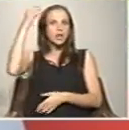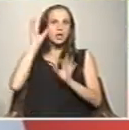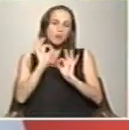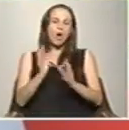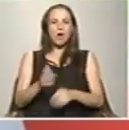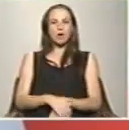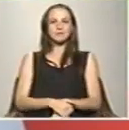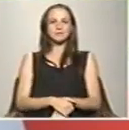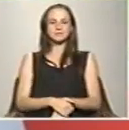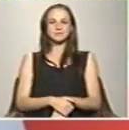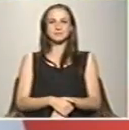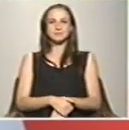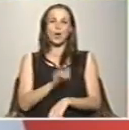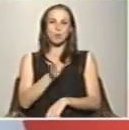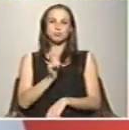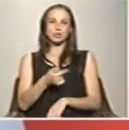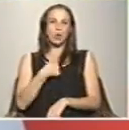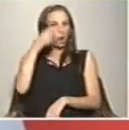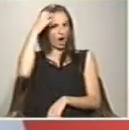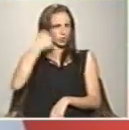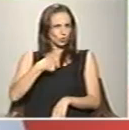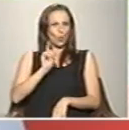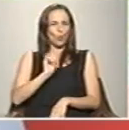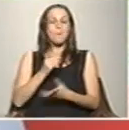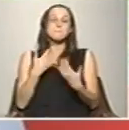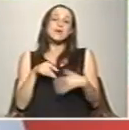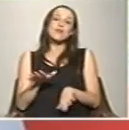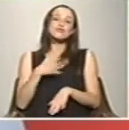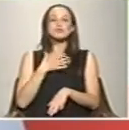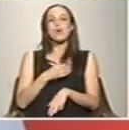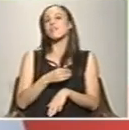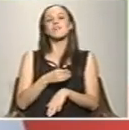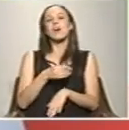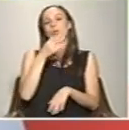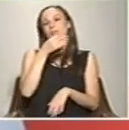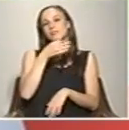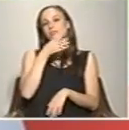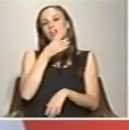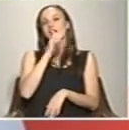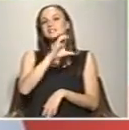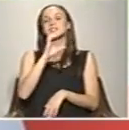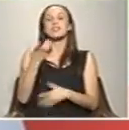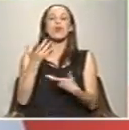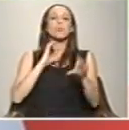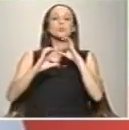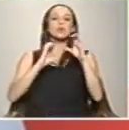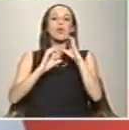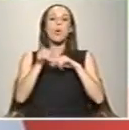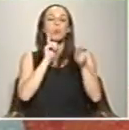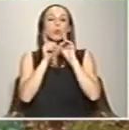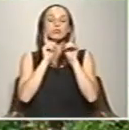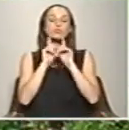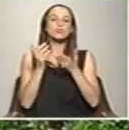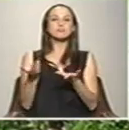isso, eu posso não ser rei, não é? Mas eu gostaria, por exemplo, dentro da área de ciências da comunicação, humorismo. Acho